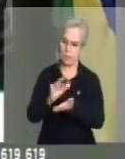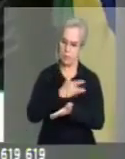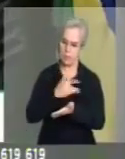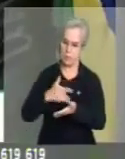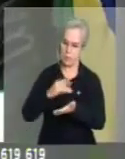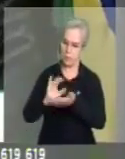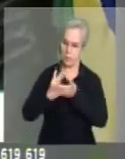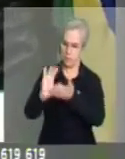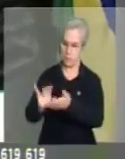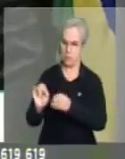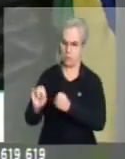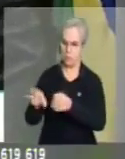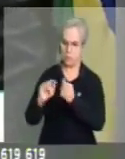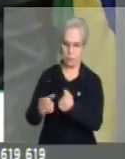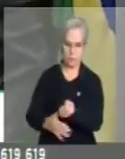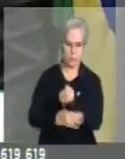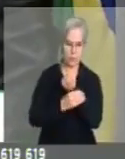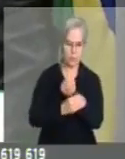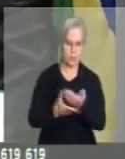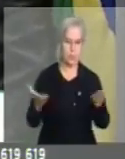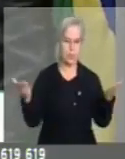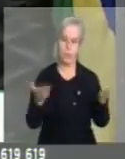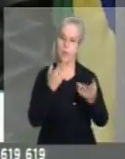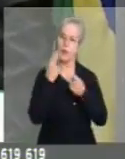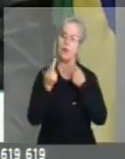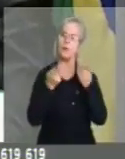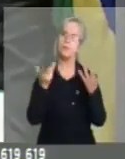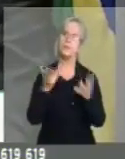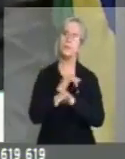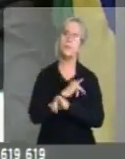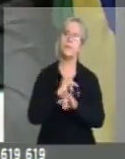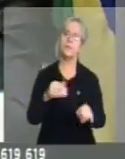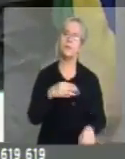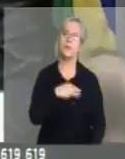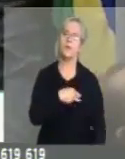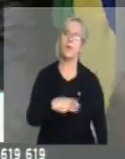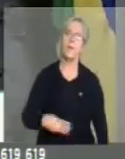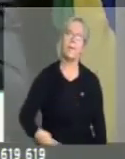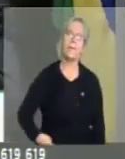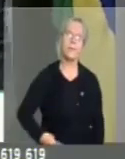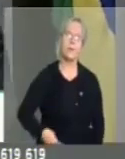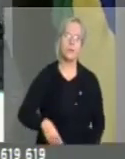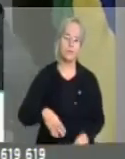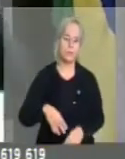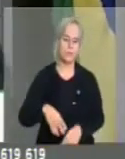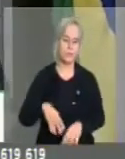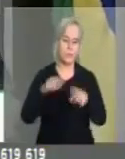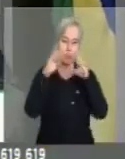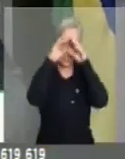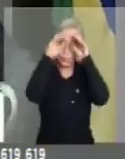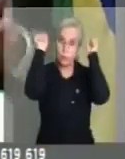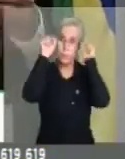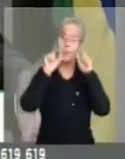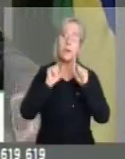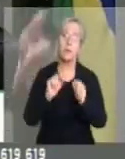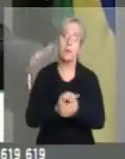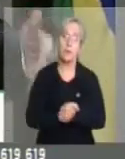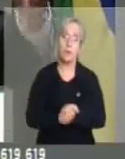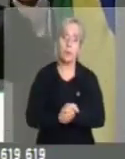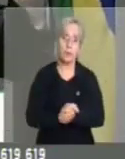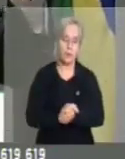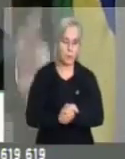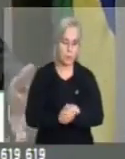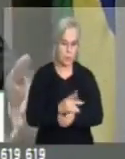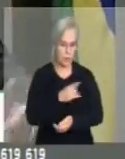em educação. E o que disse hoje, senhor presidente, o ministro do Supremo Tribunal Federal? O PT entrou